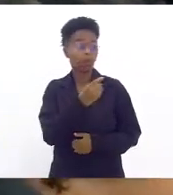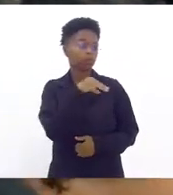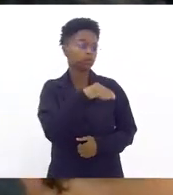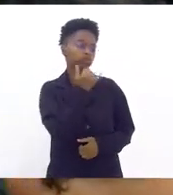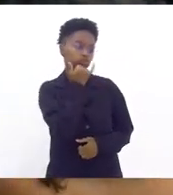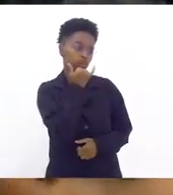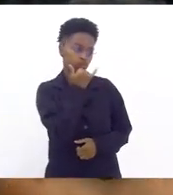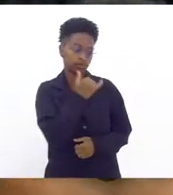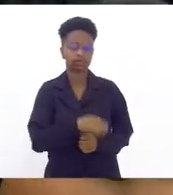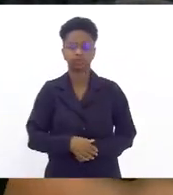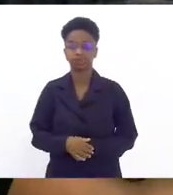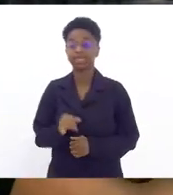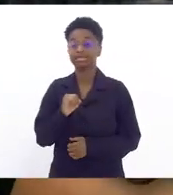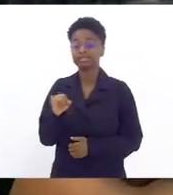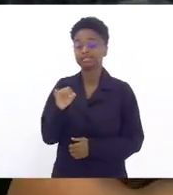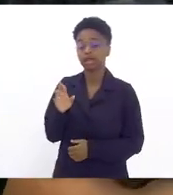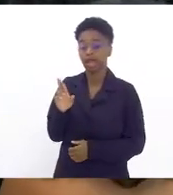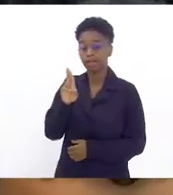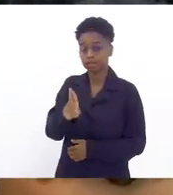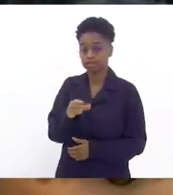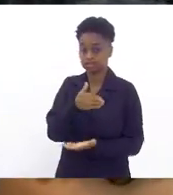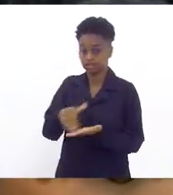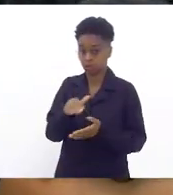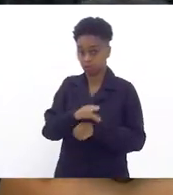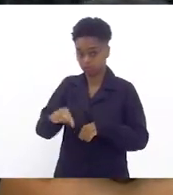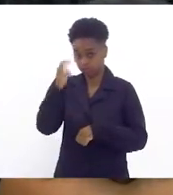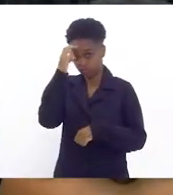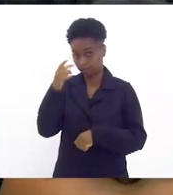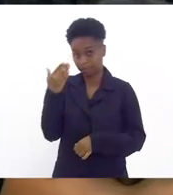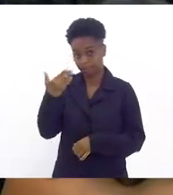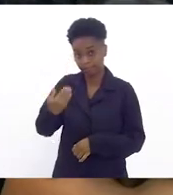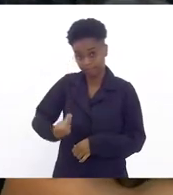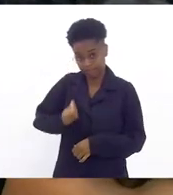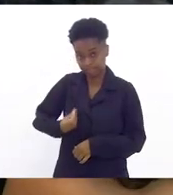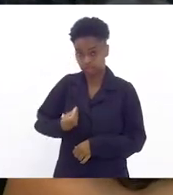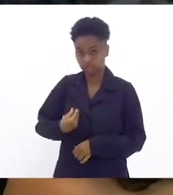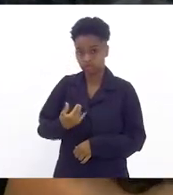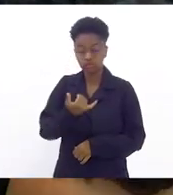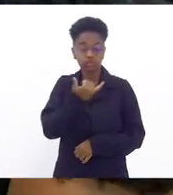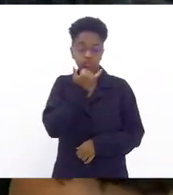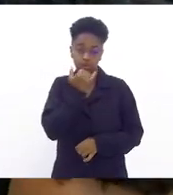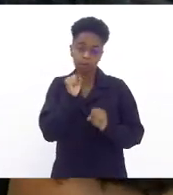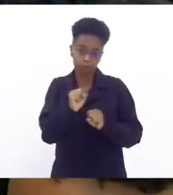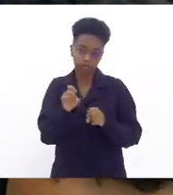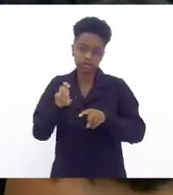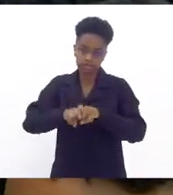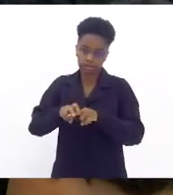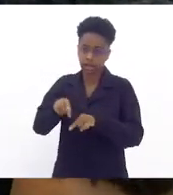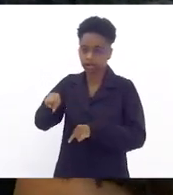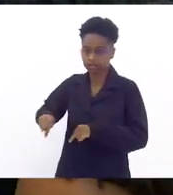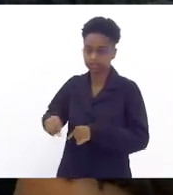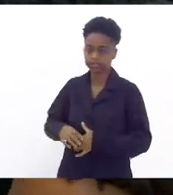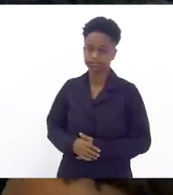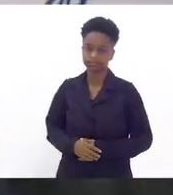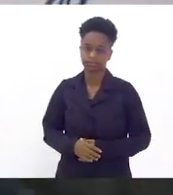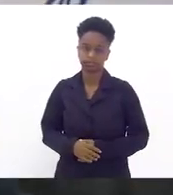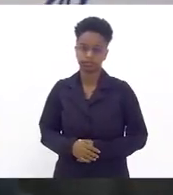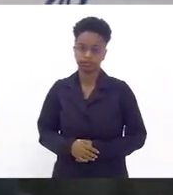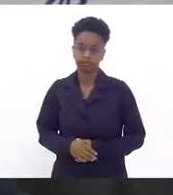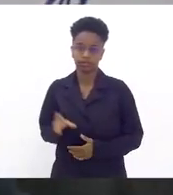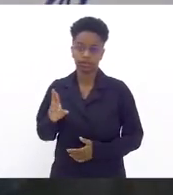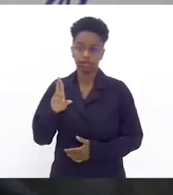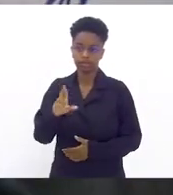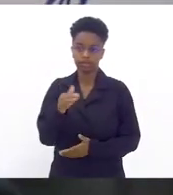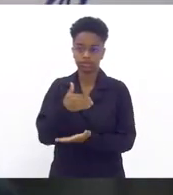Desculpa se a representação da Secretaria de Cultura tiver presente desculpa tomar acento por favor tá representando